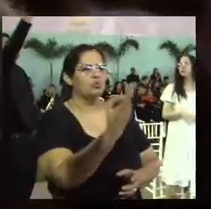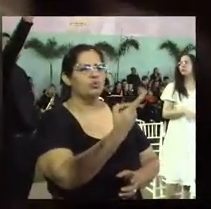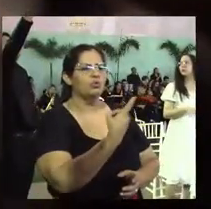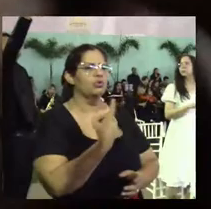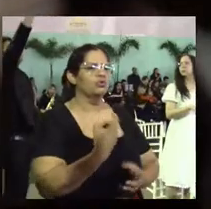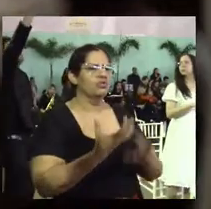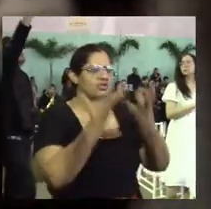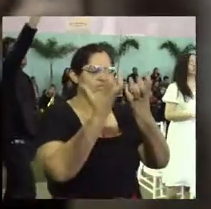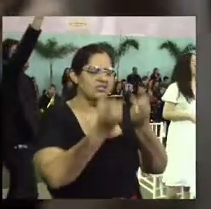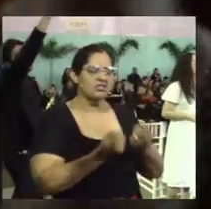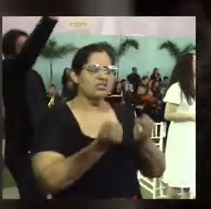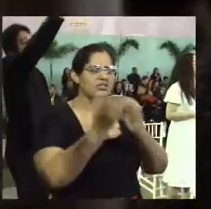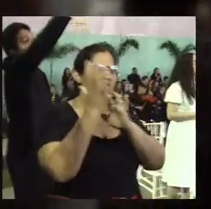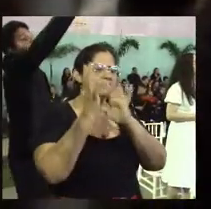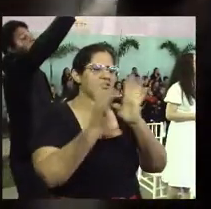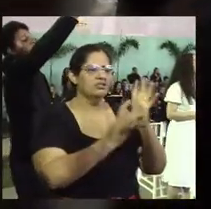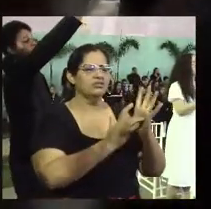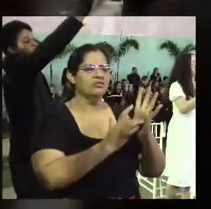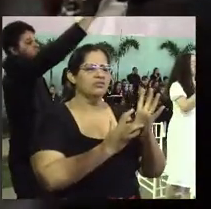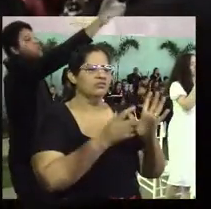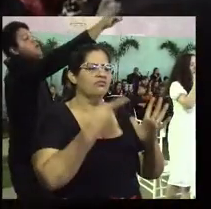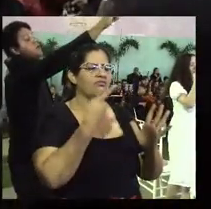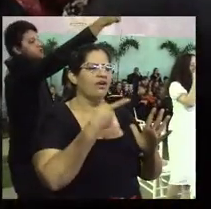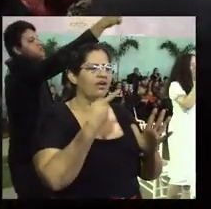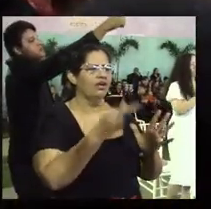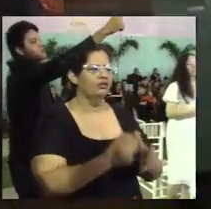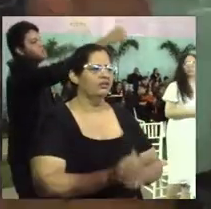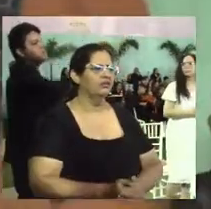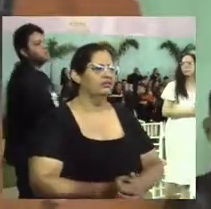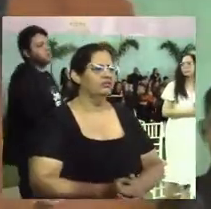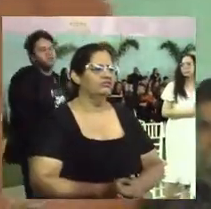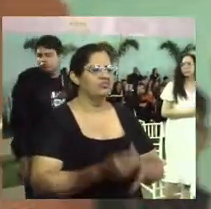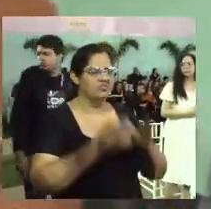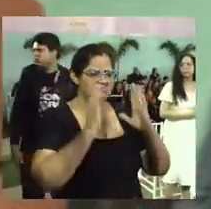por favor passa pra mim